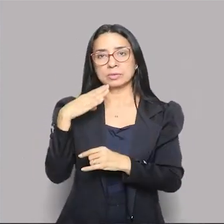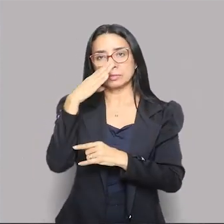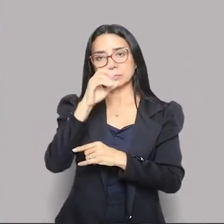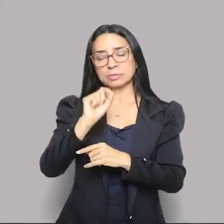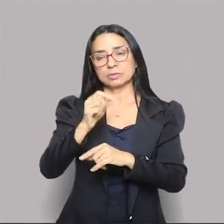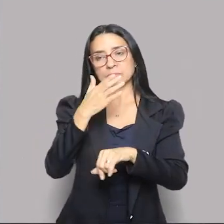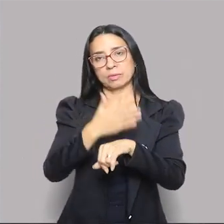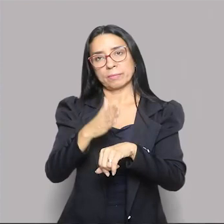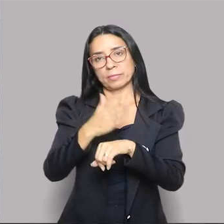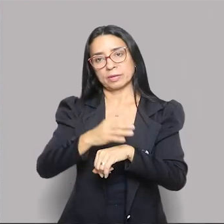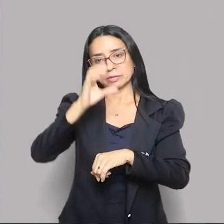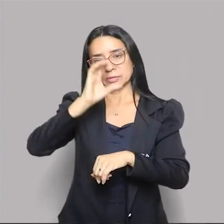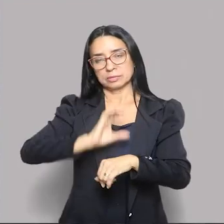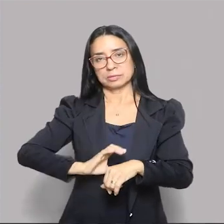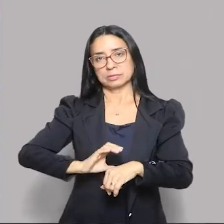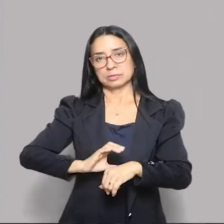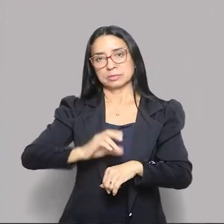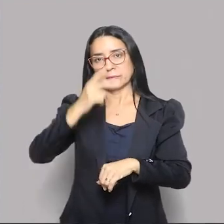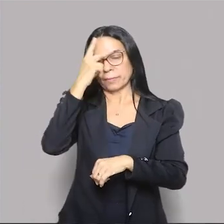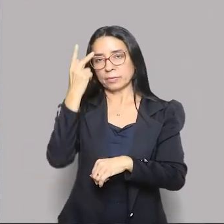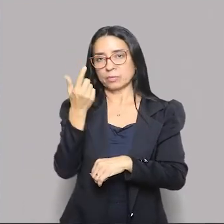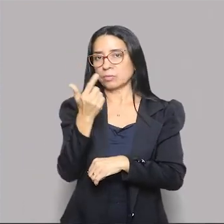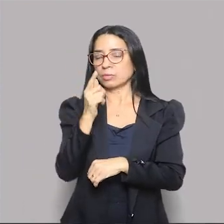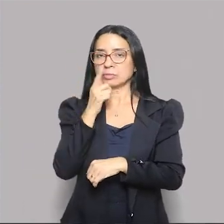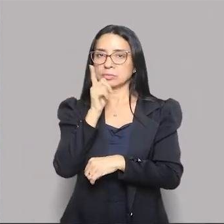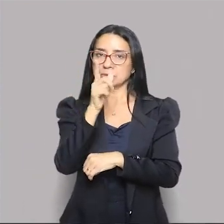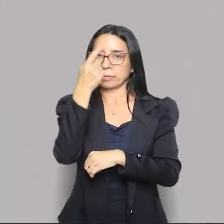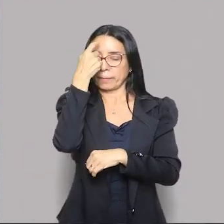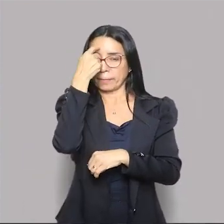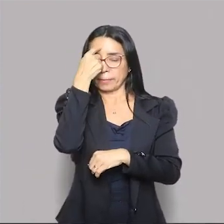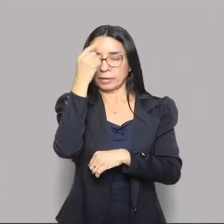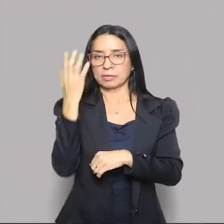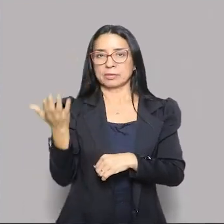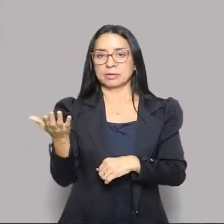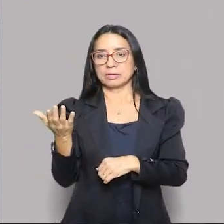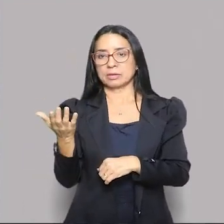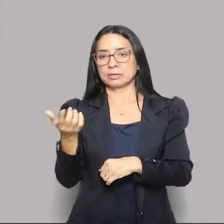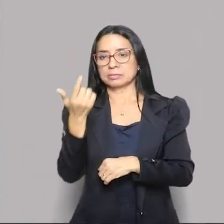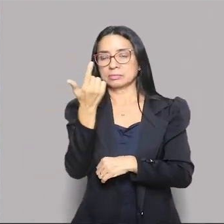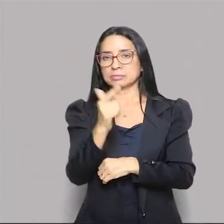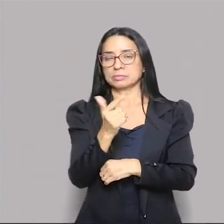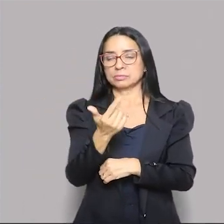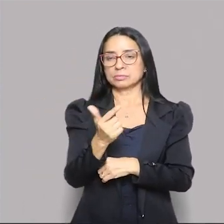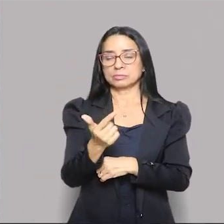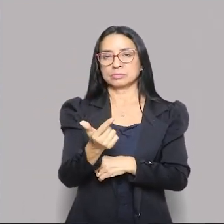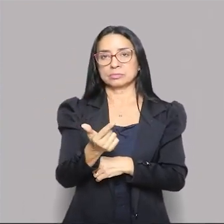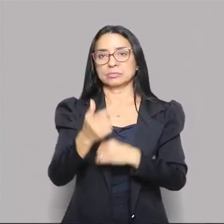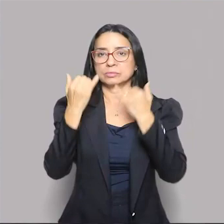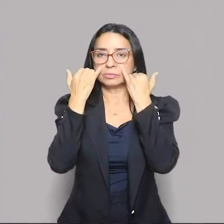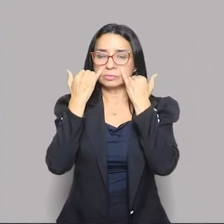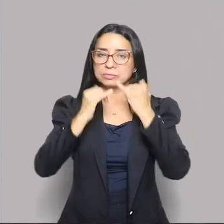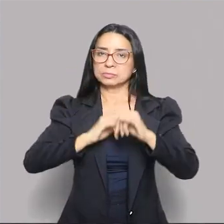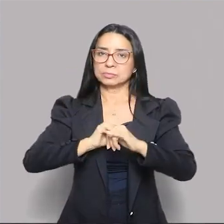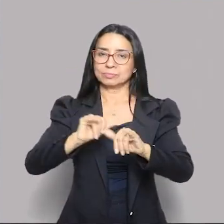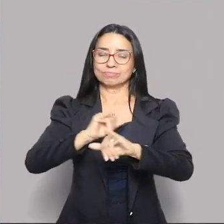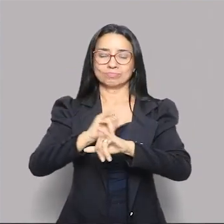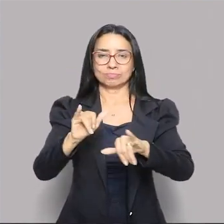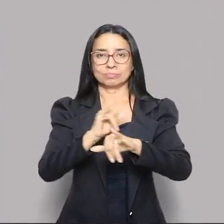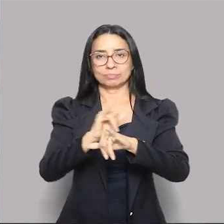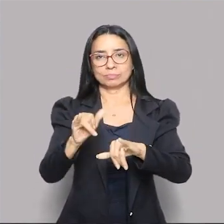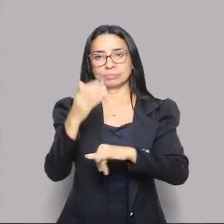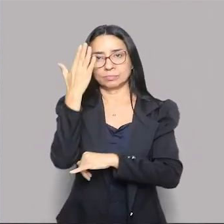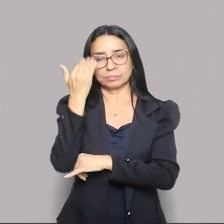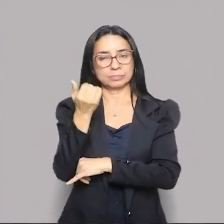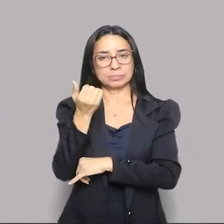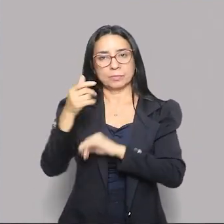principalmente com o exercício da cidadania. Então, se essa pessoa não consegue pensar, né, por ela não ter informações, por ela nem